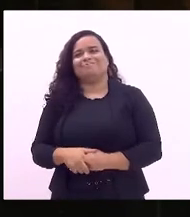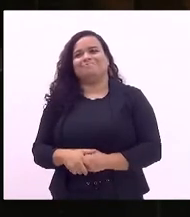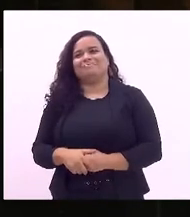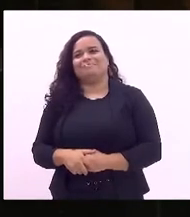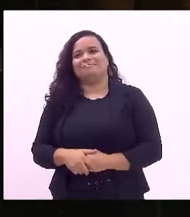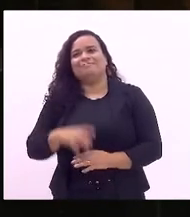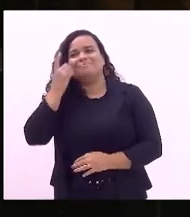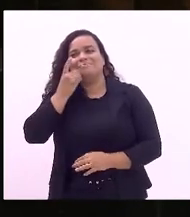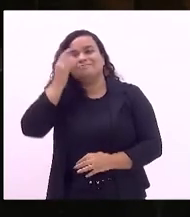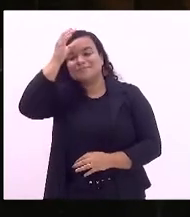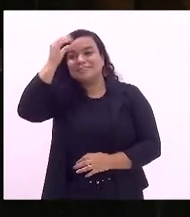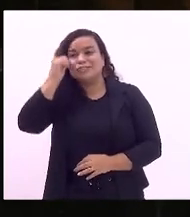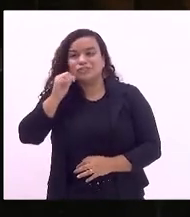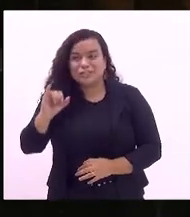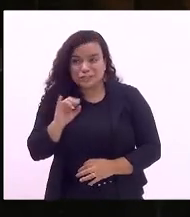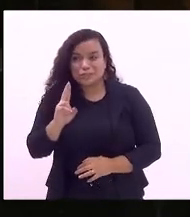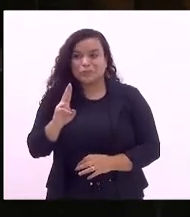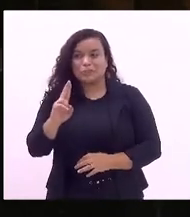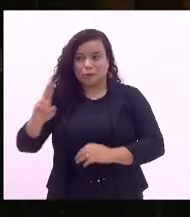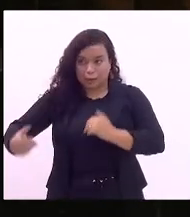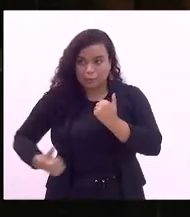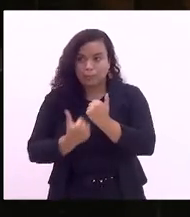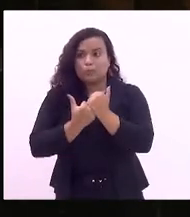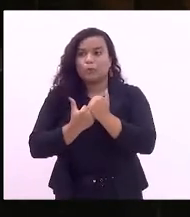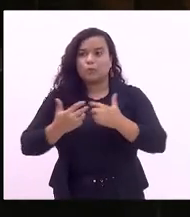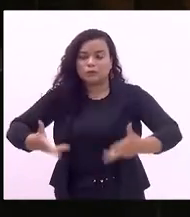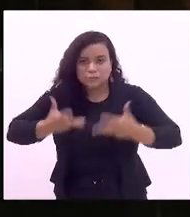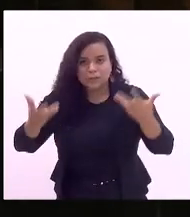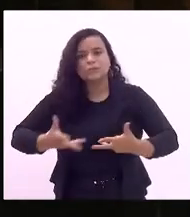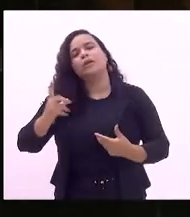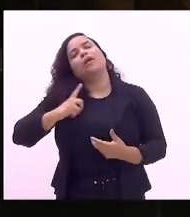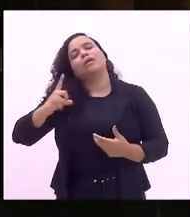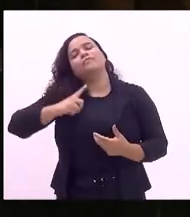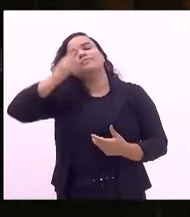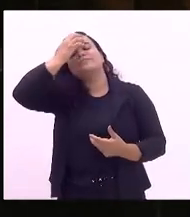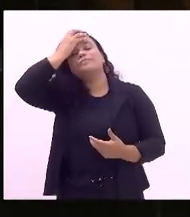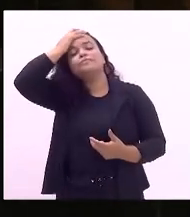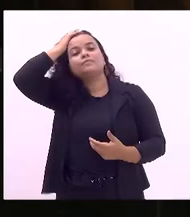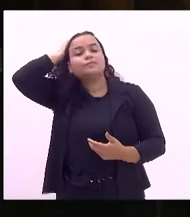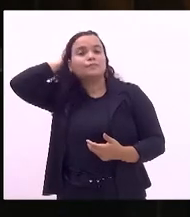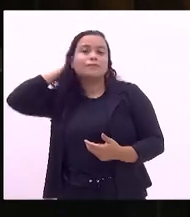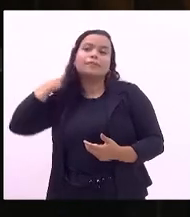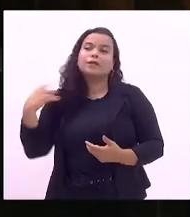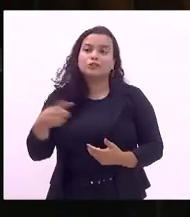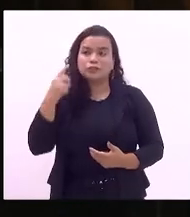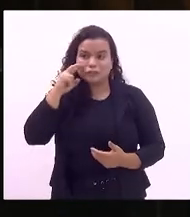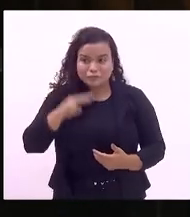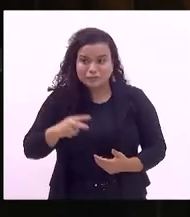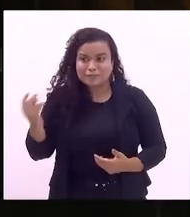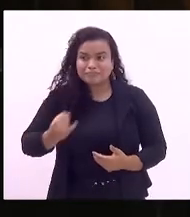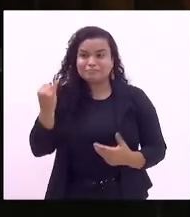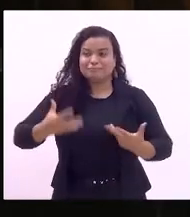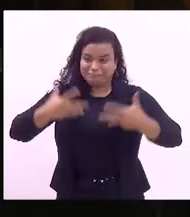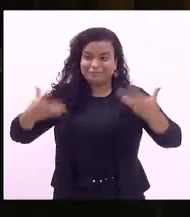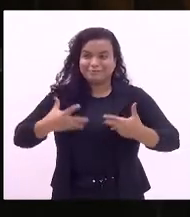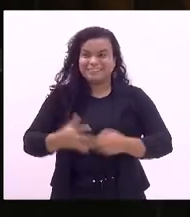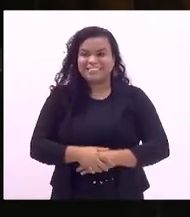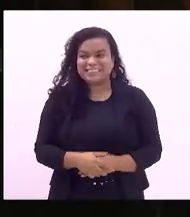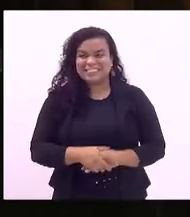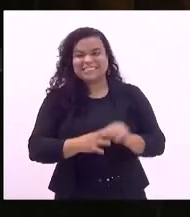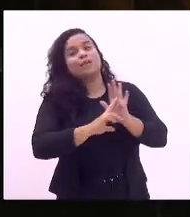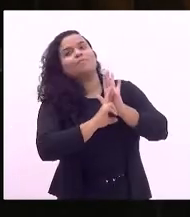levantada Tia Jô por este apoio por esse incentivo que para nós significa muito